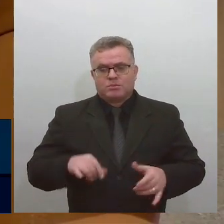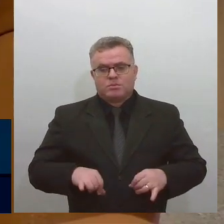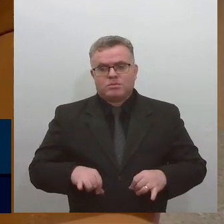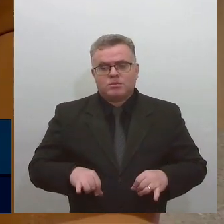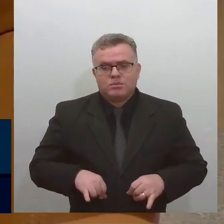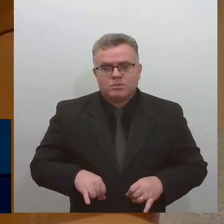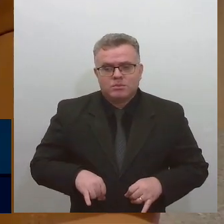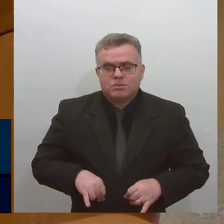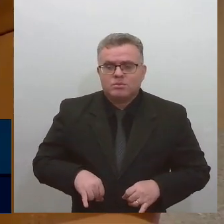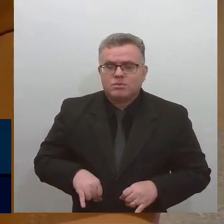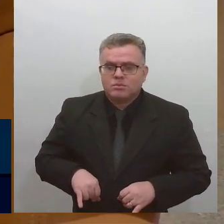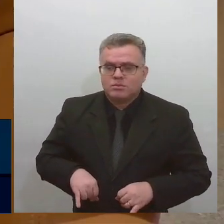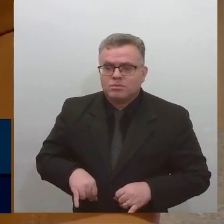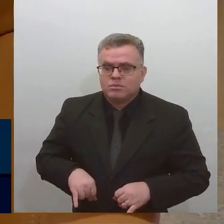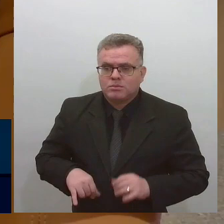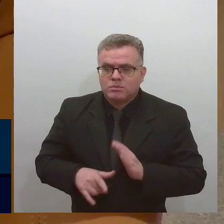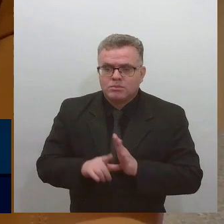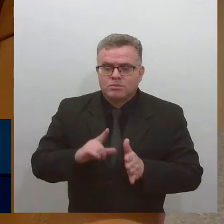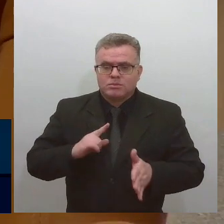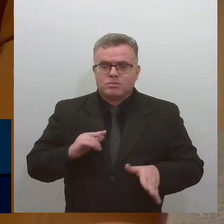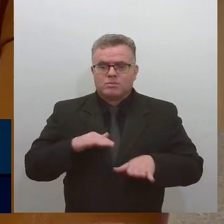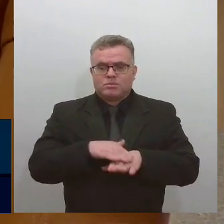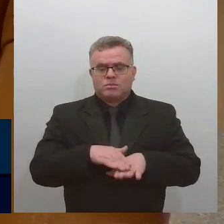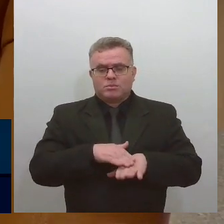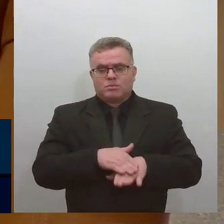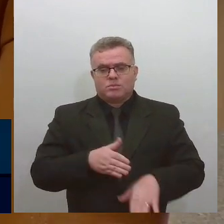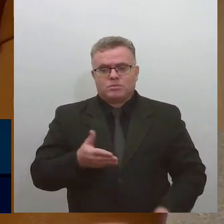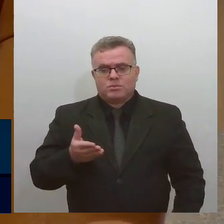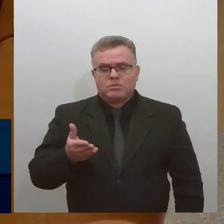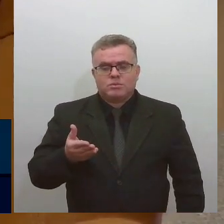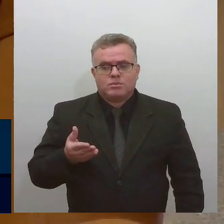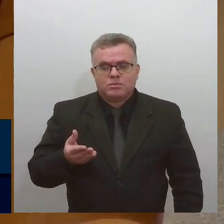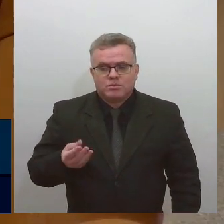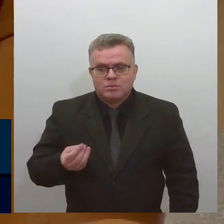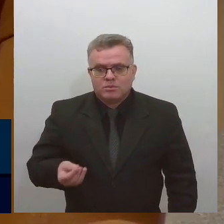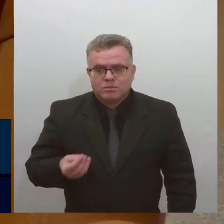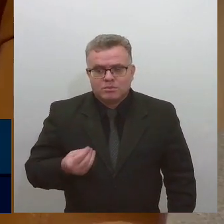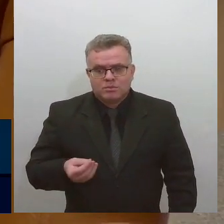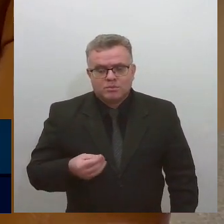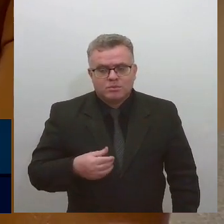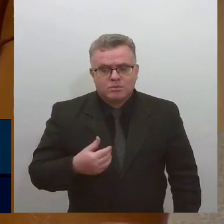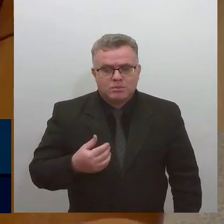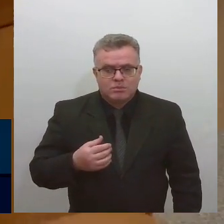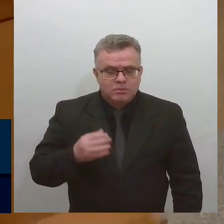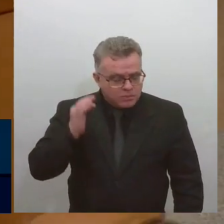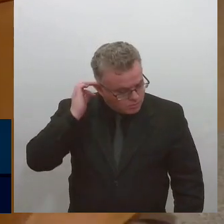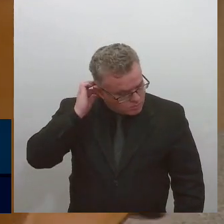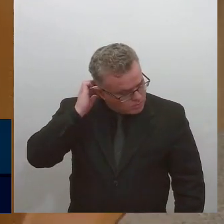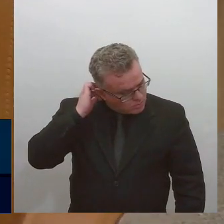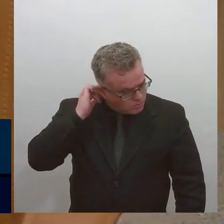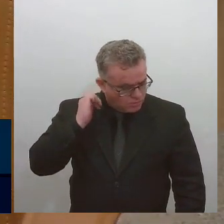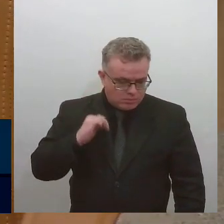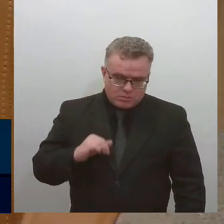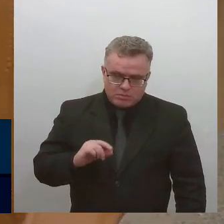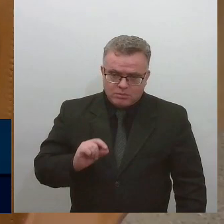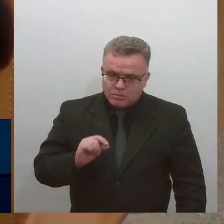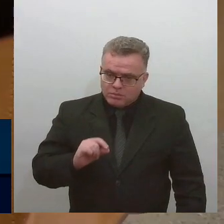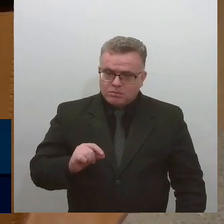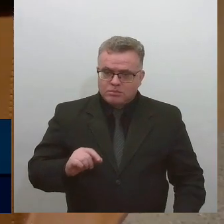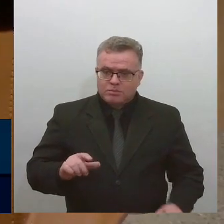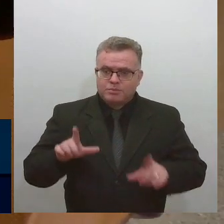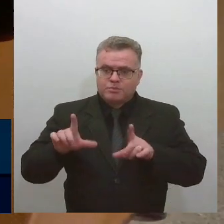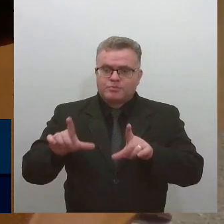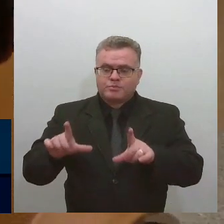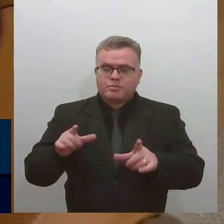coisa que eu já vinha falando né com com vossa senhoria há há um tempo é justamente sobre a sinalização porque tanto no